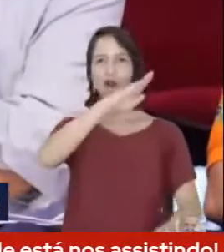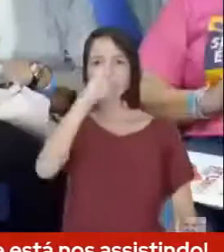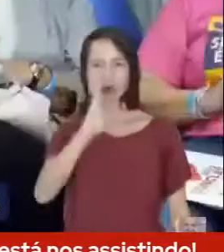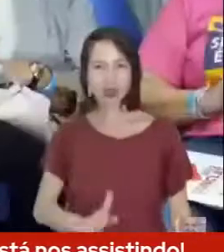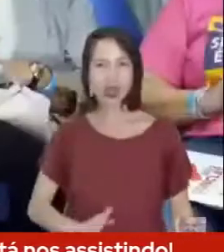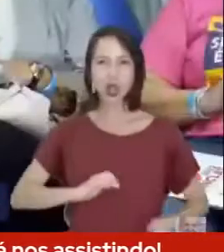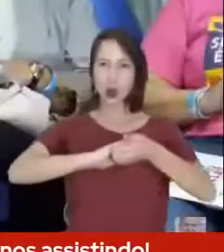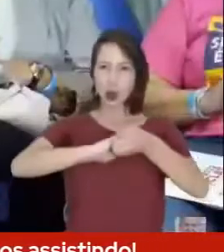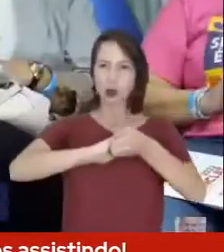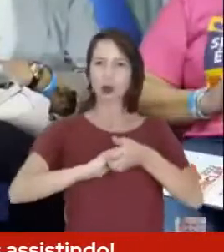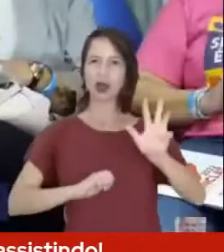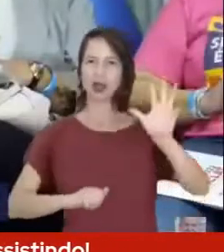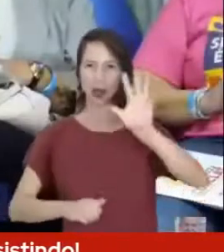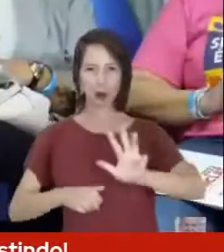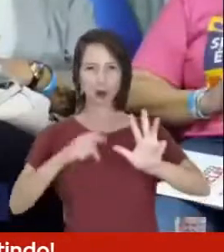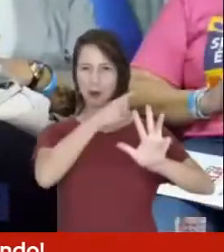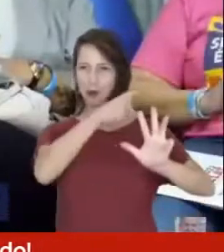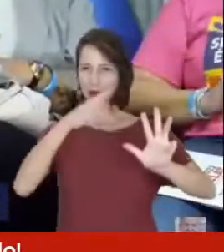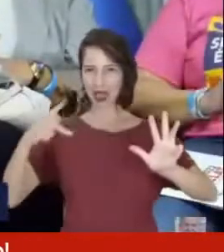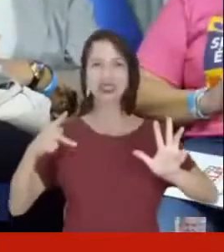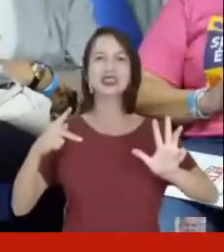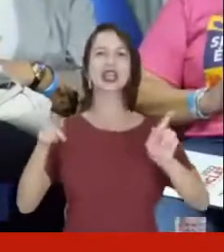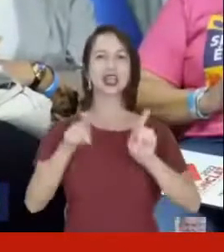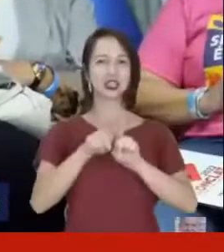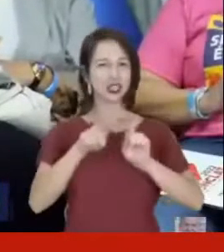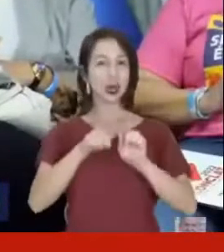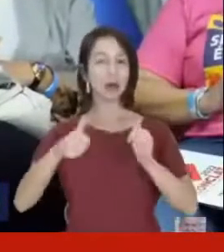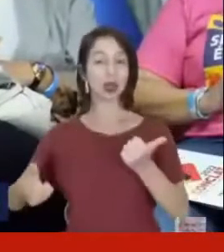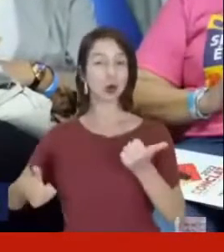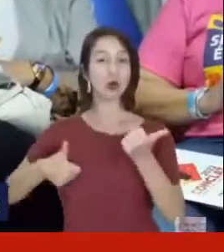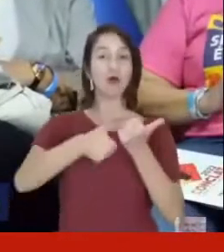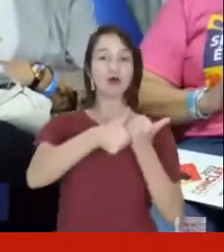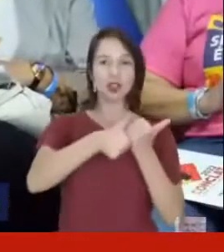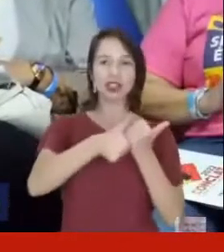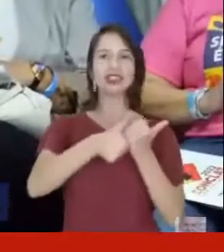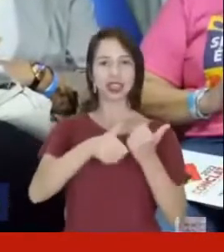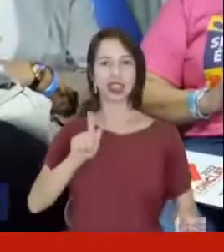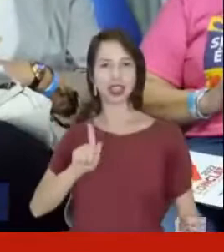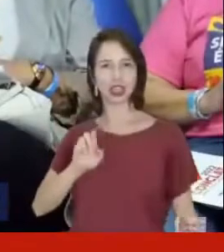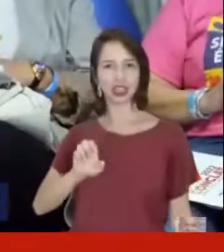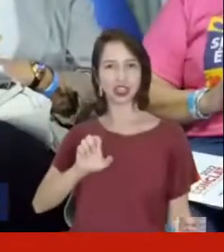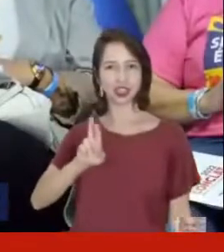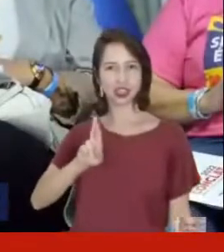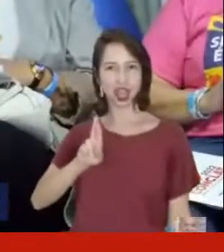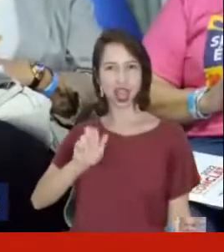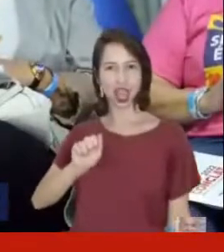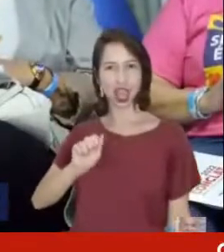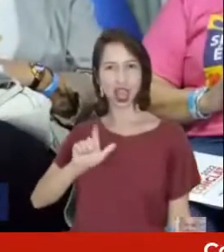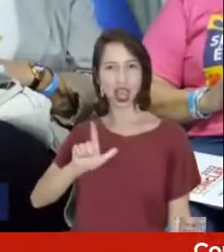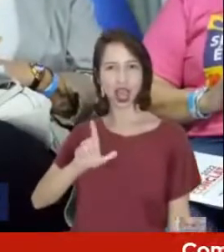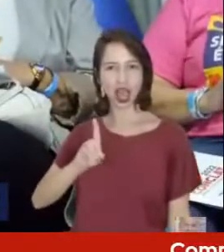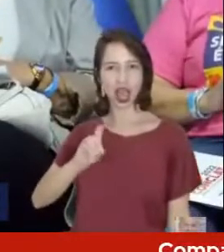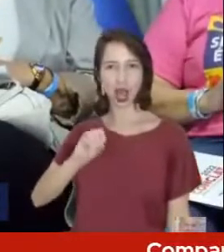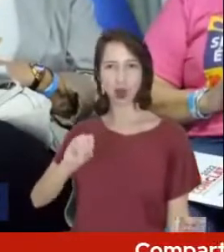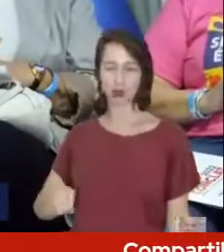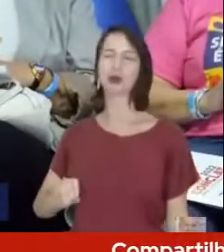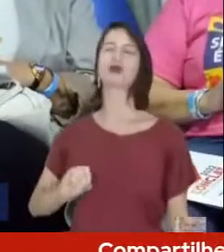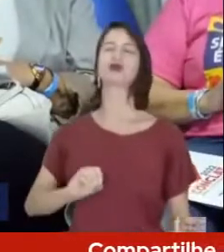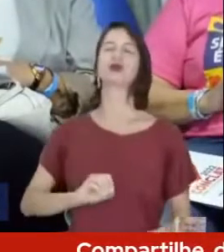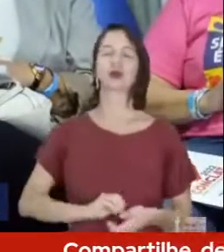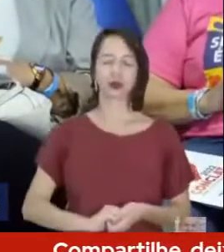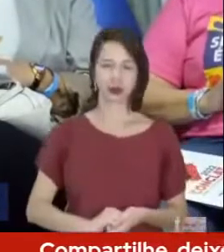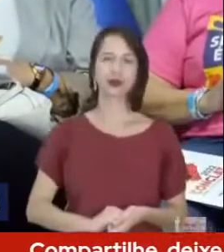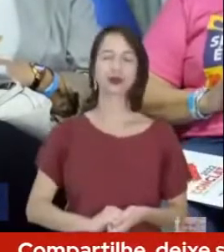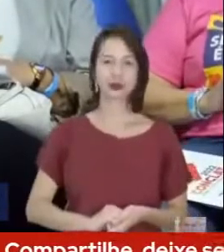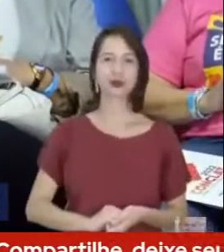nosso pré-candidato a vice-presidente. Presidente Lula, durante o governo